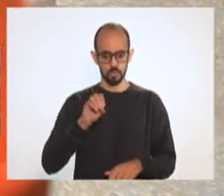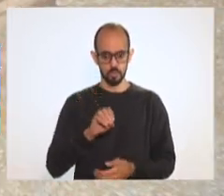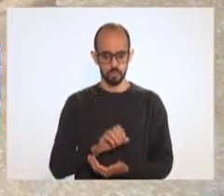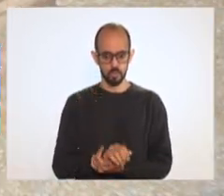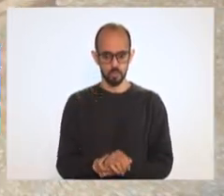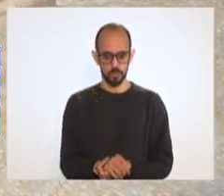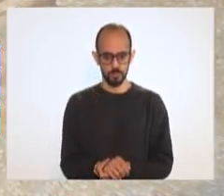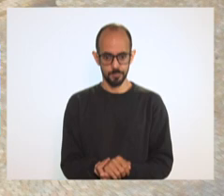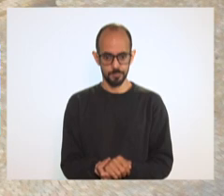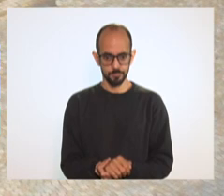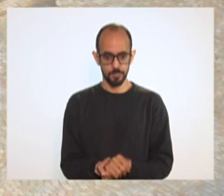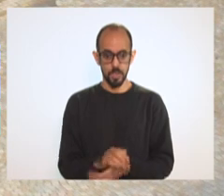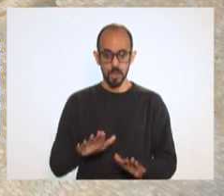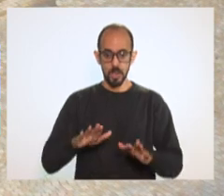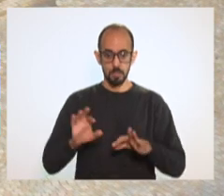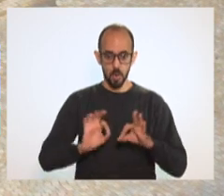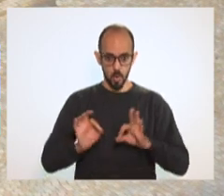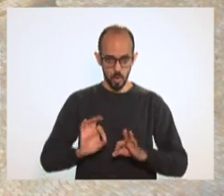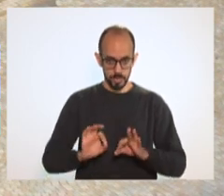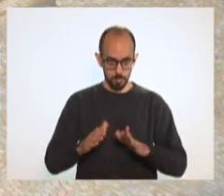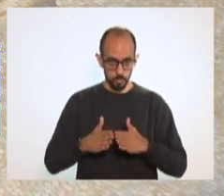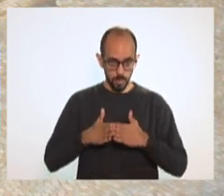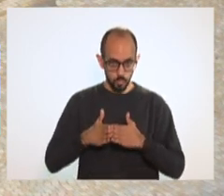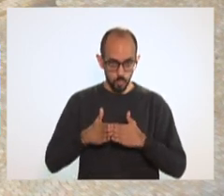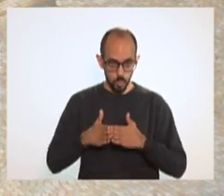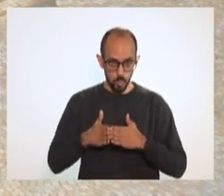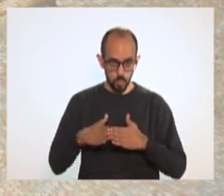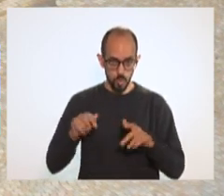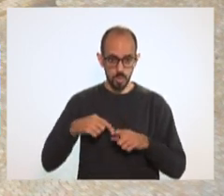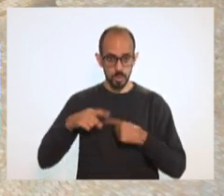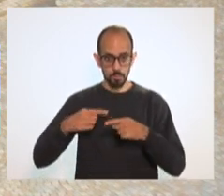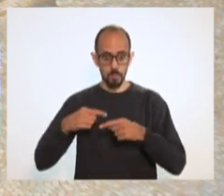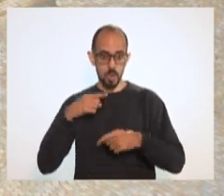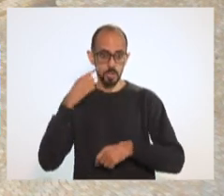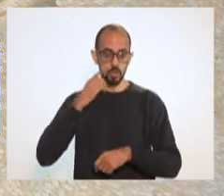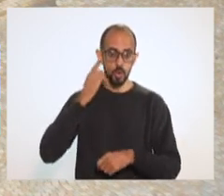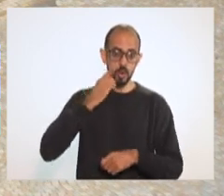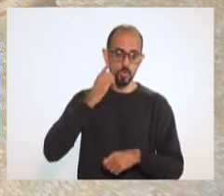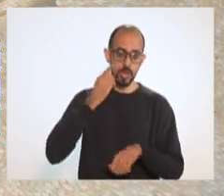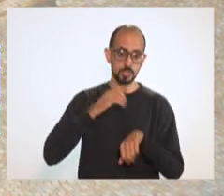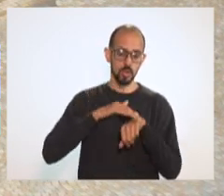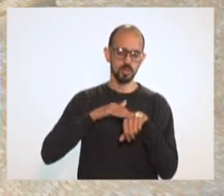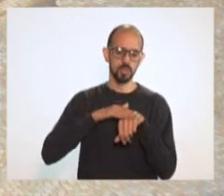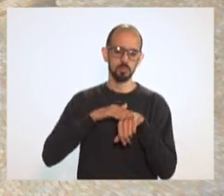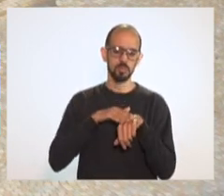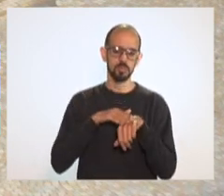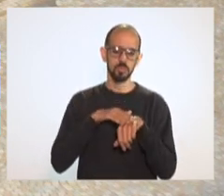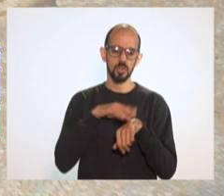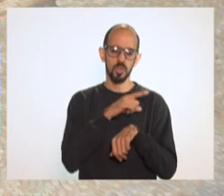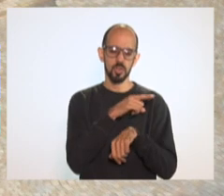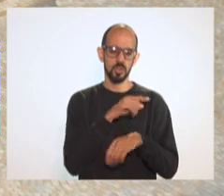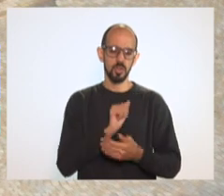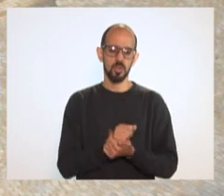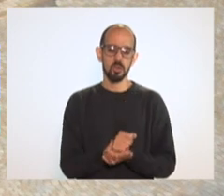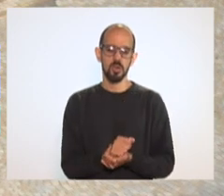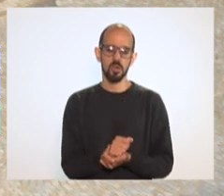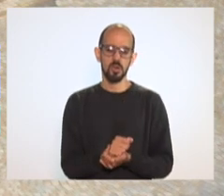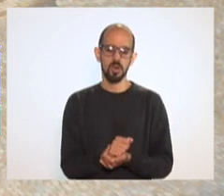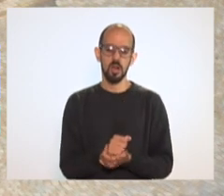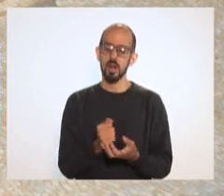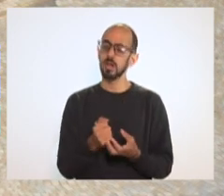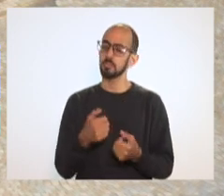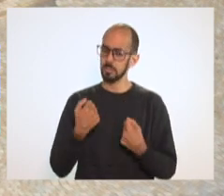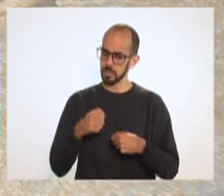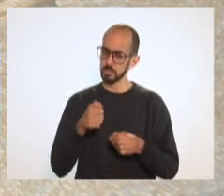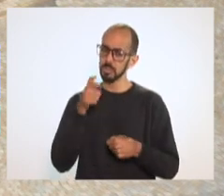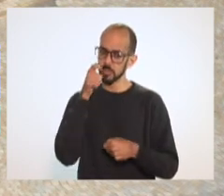questão de ordem é, depois de uma longa conversa com o deputado autor, deputado Noel de Carvalho, que, aliás, merece muita atenção